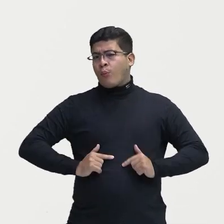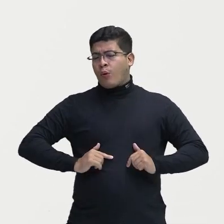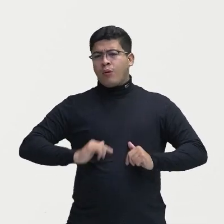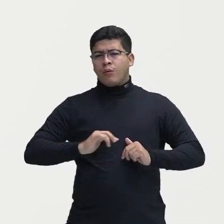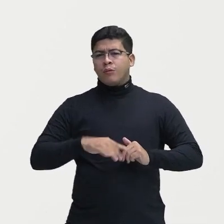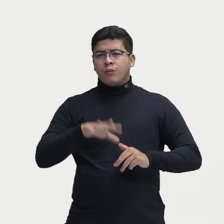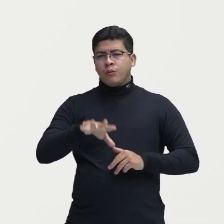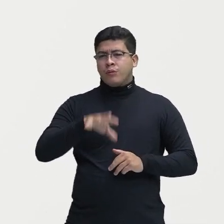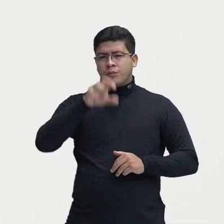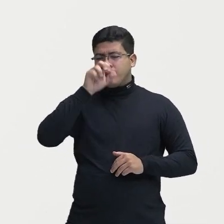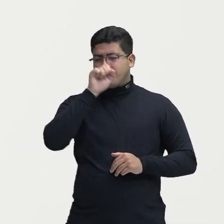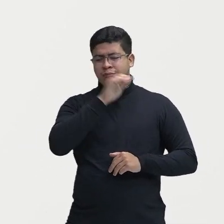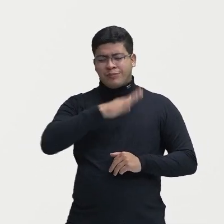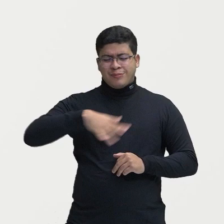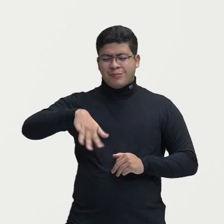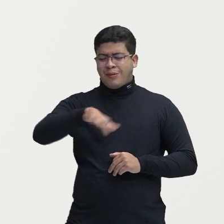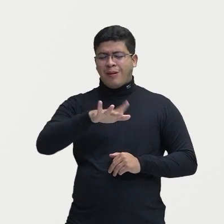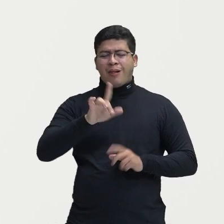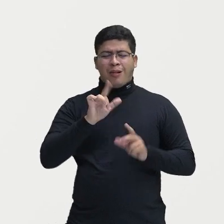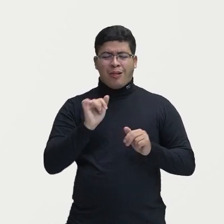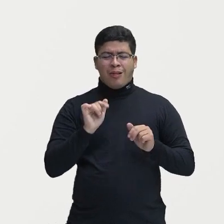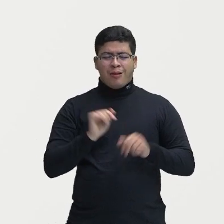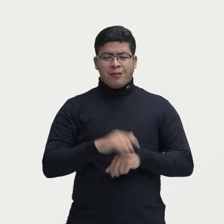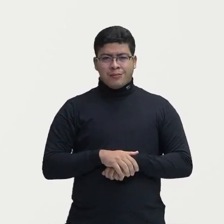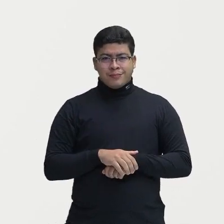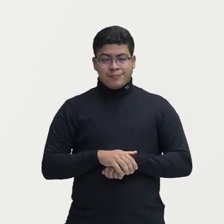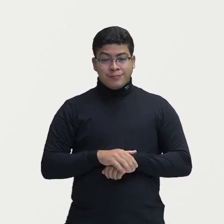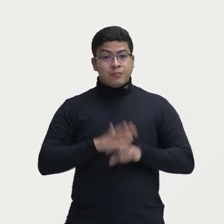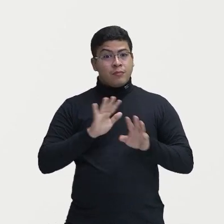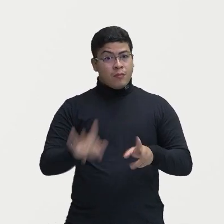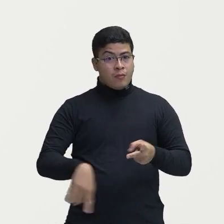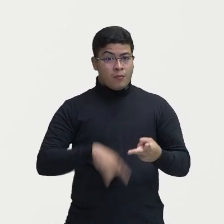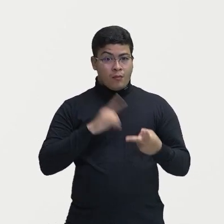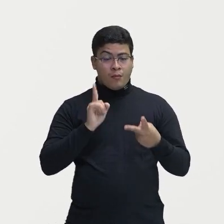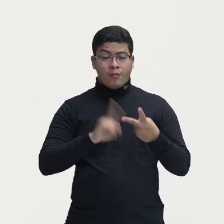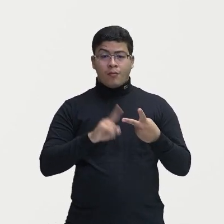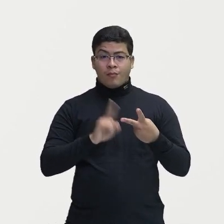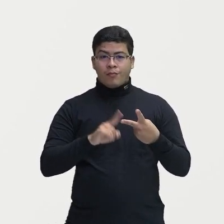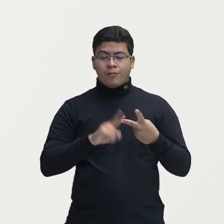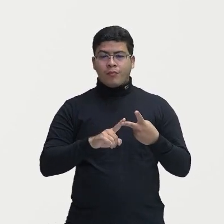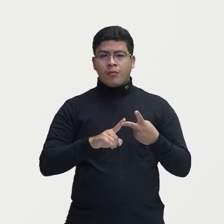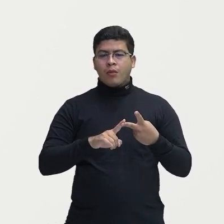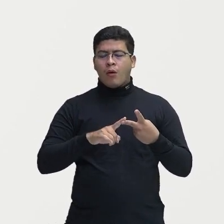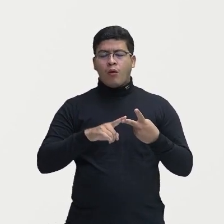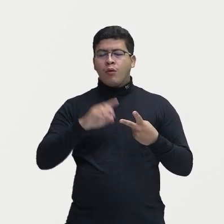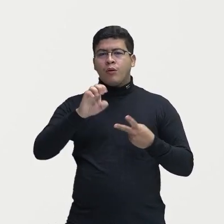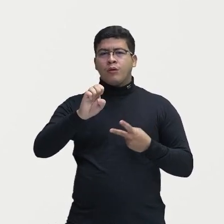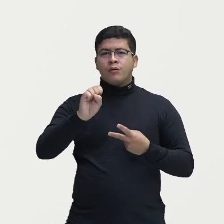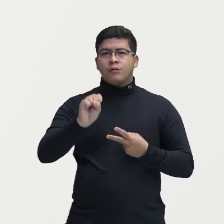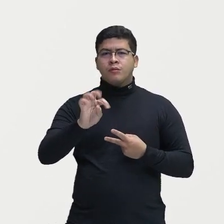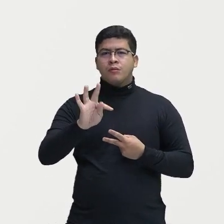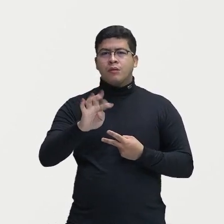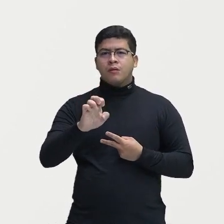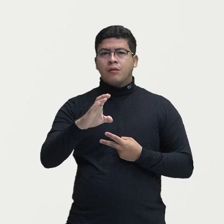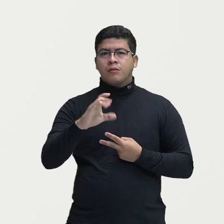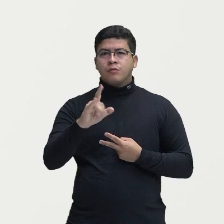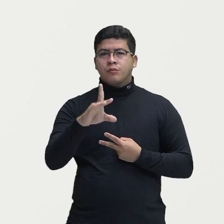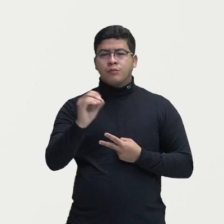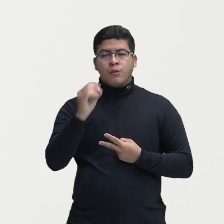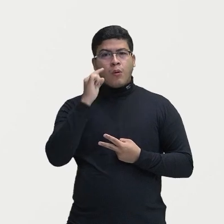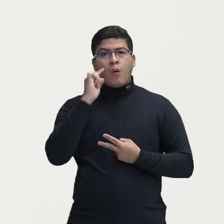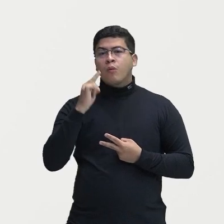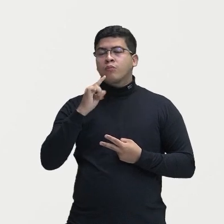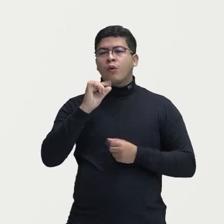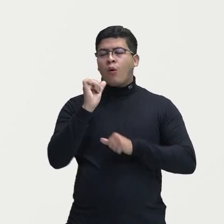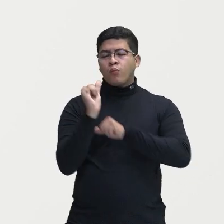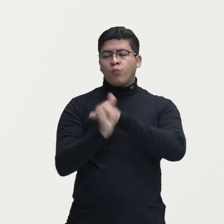teores elevados de compostos orgânicos. Em relação ao aspecto estético, o tratamento está relacionado com a correção